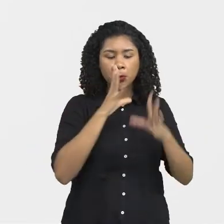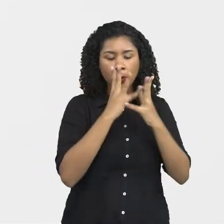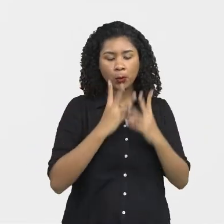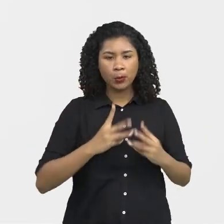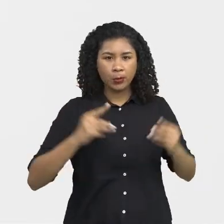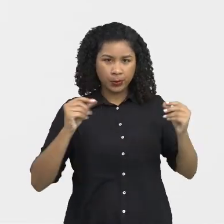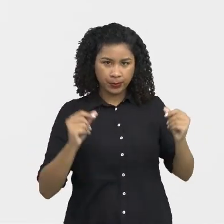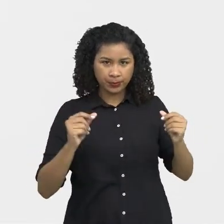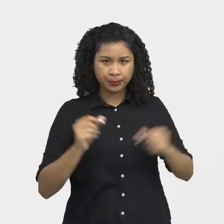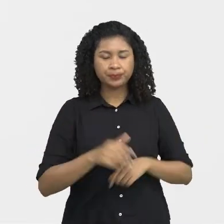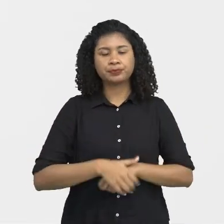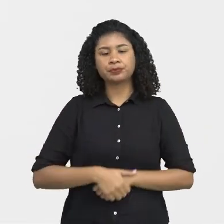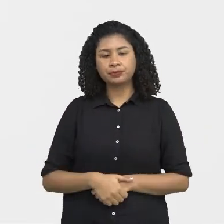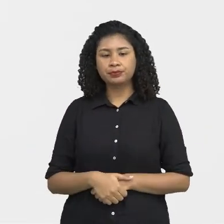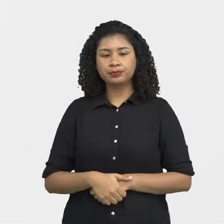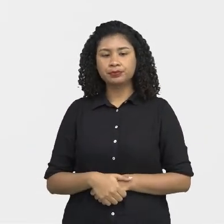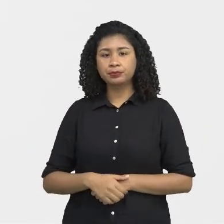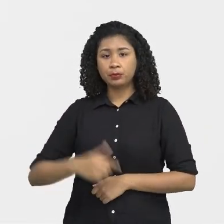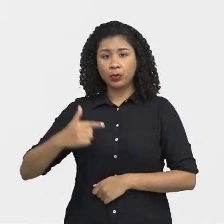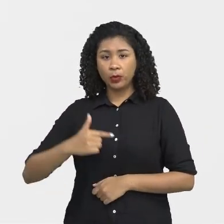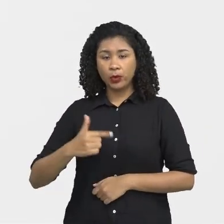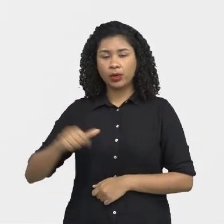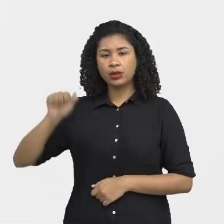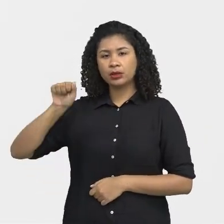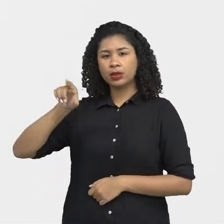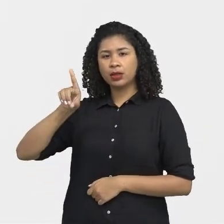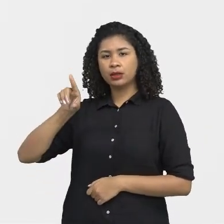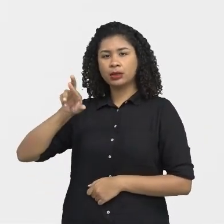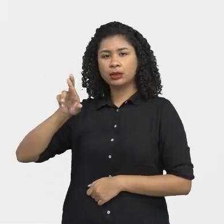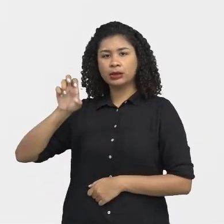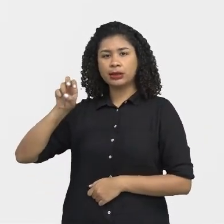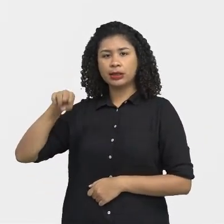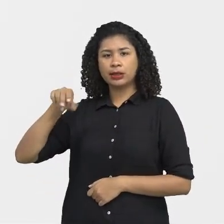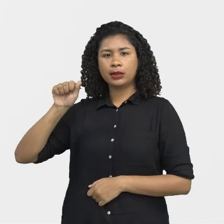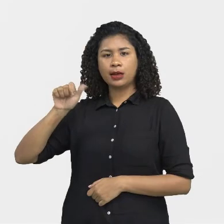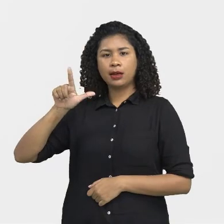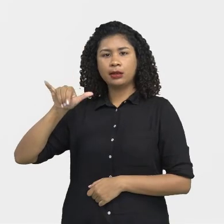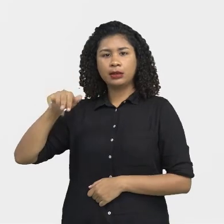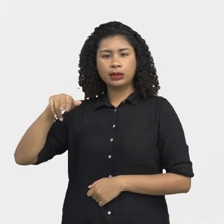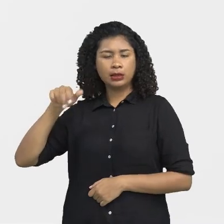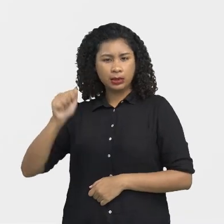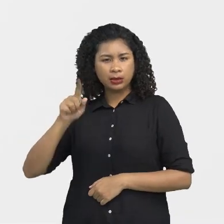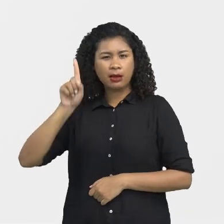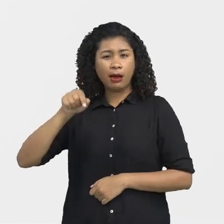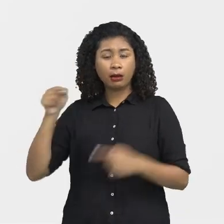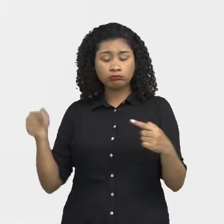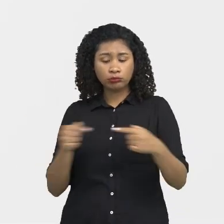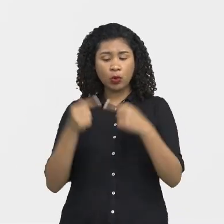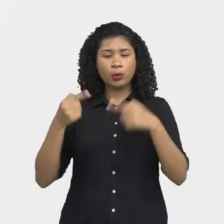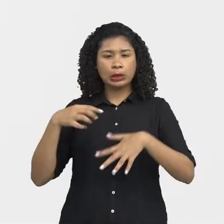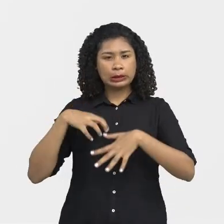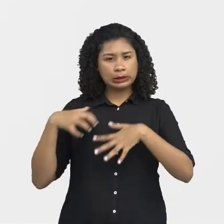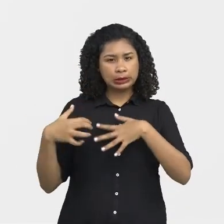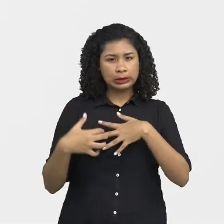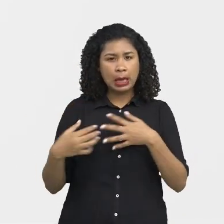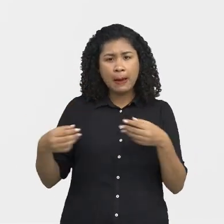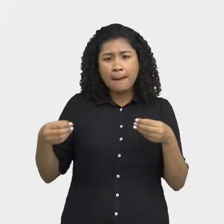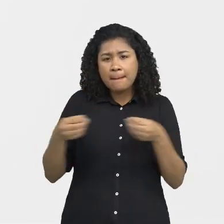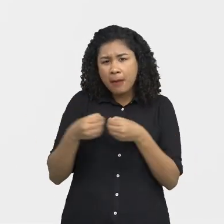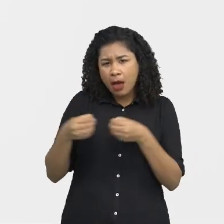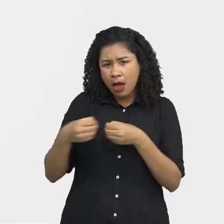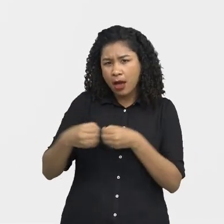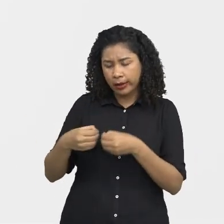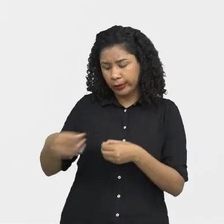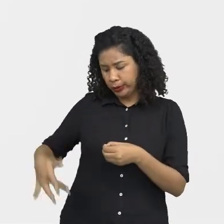A adrenalina está relacionada com aquela glândula que fica bem acima dos rins, bem em cima dos rins, que são as